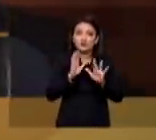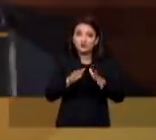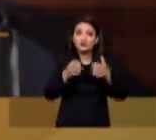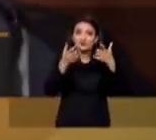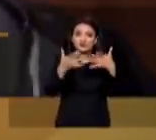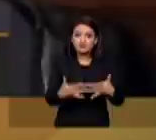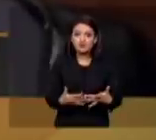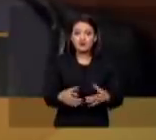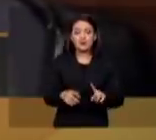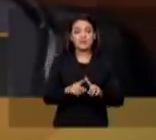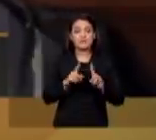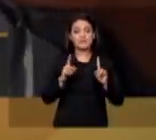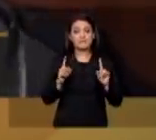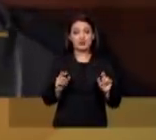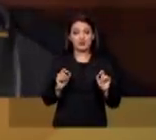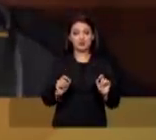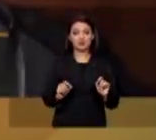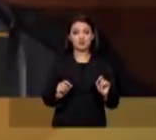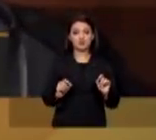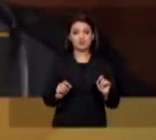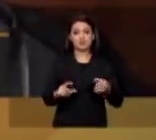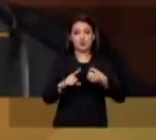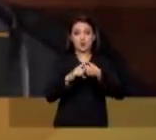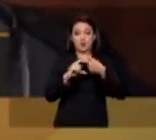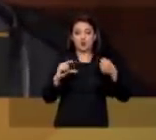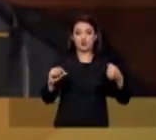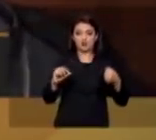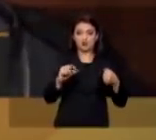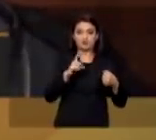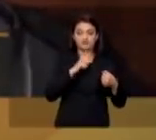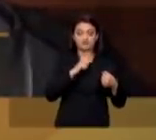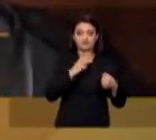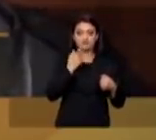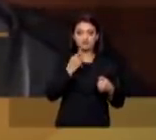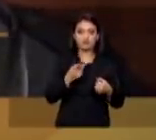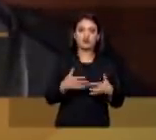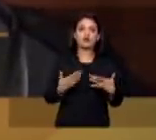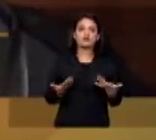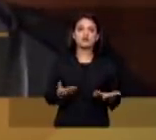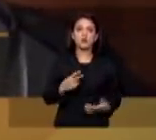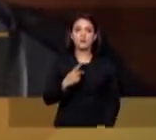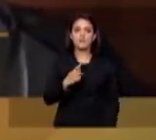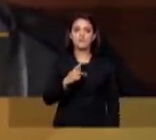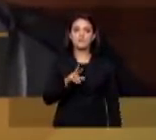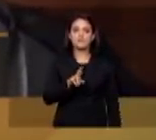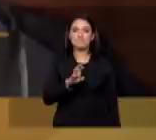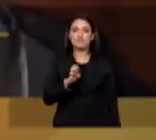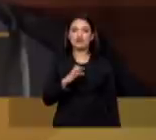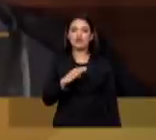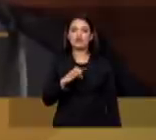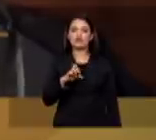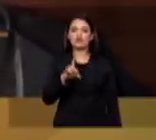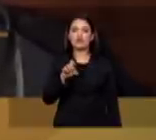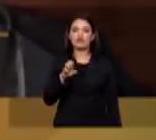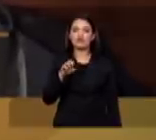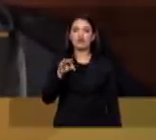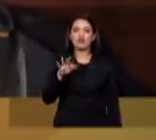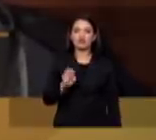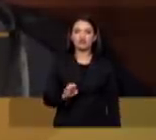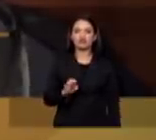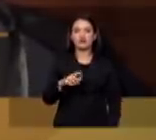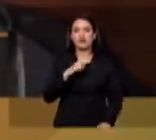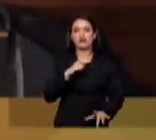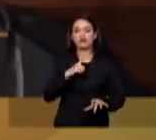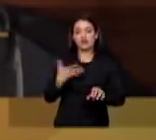literalmente o teor do dispositivo legal. Tal precedência, ou seja, a precedência ali prevista